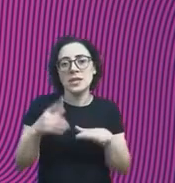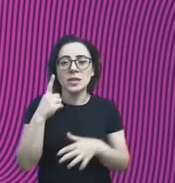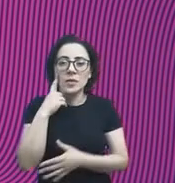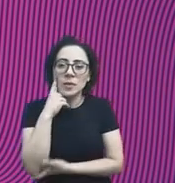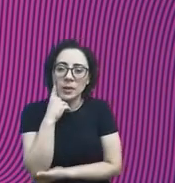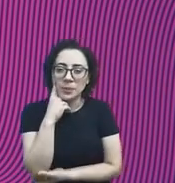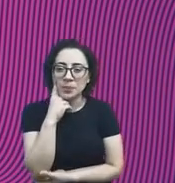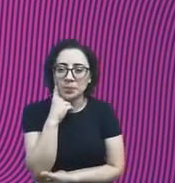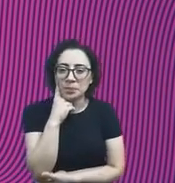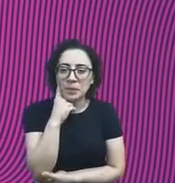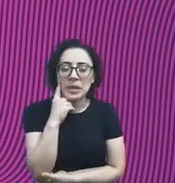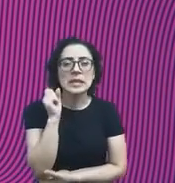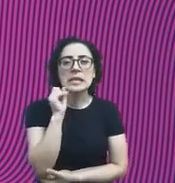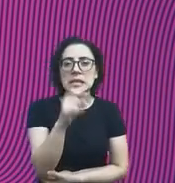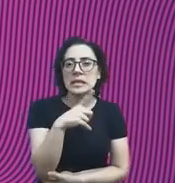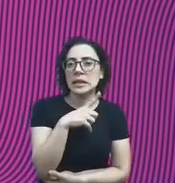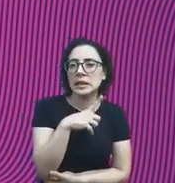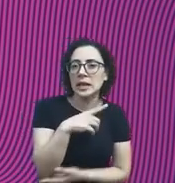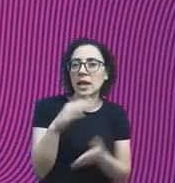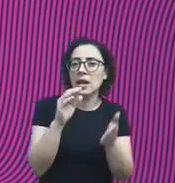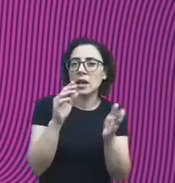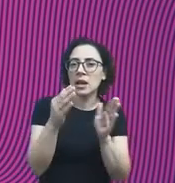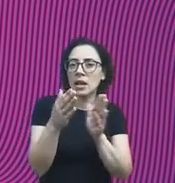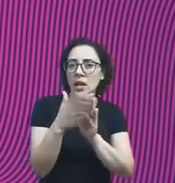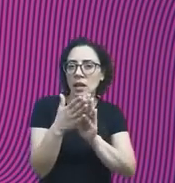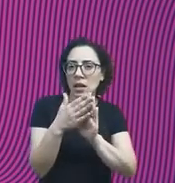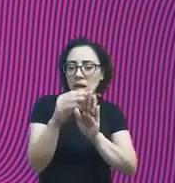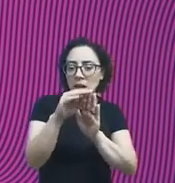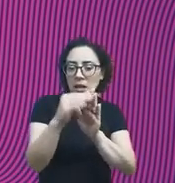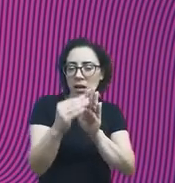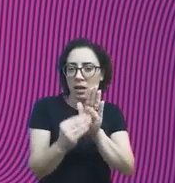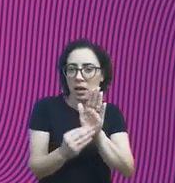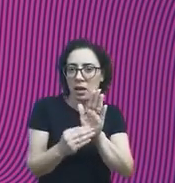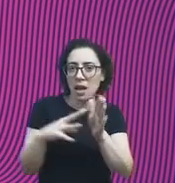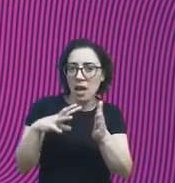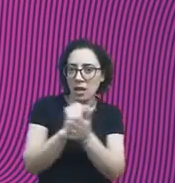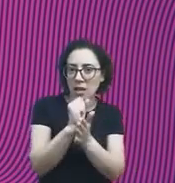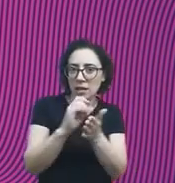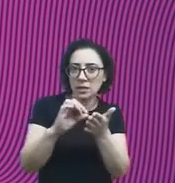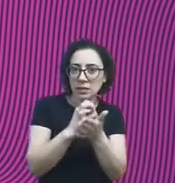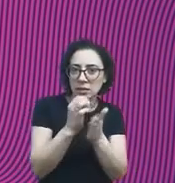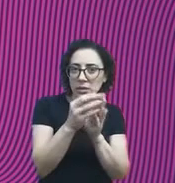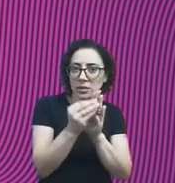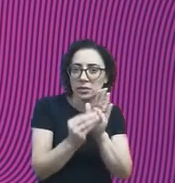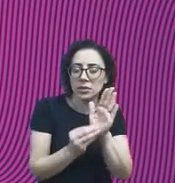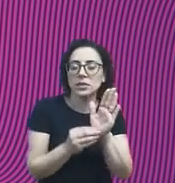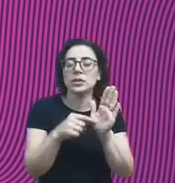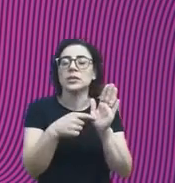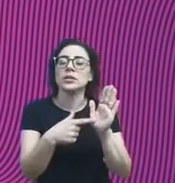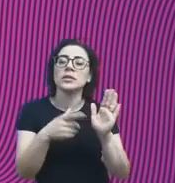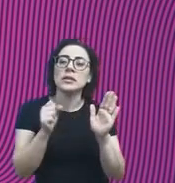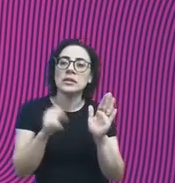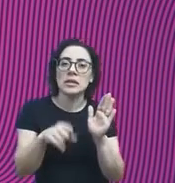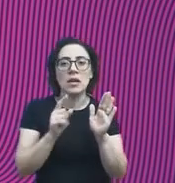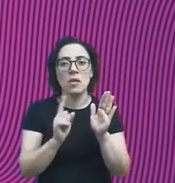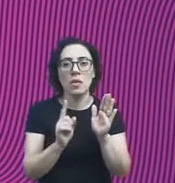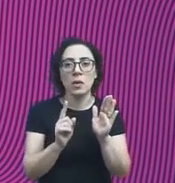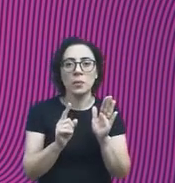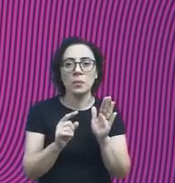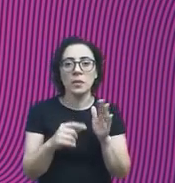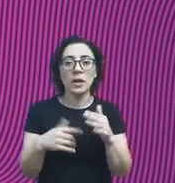prontuário, mas se é possível, e eu não estou dizendo que é, partir do que existe e levar a